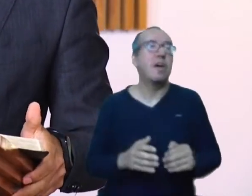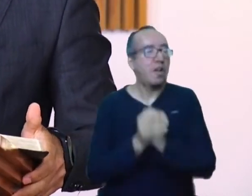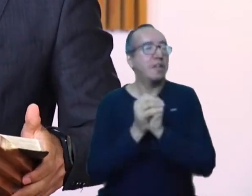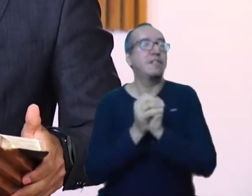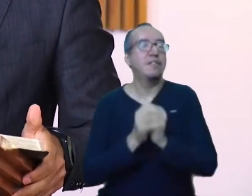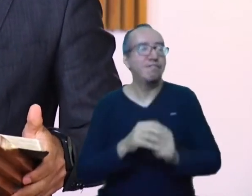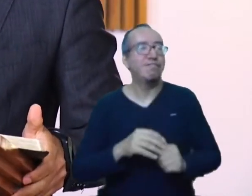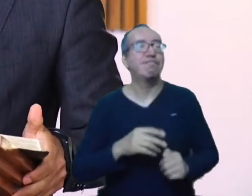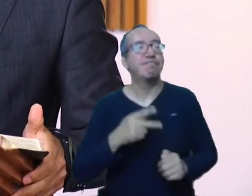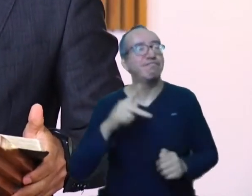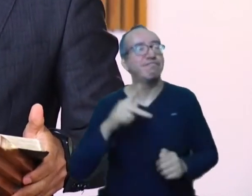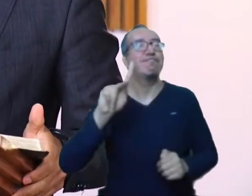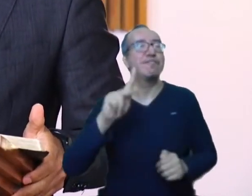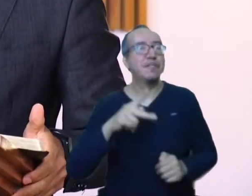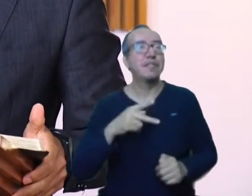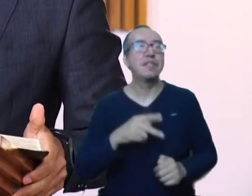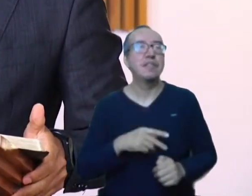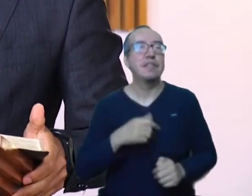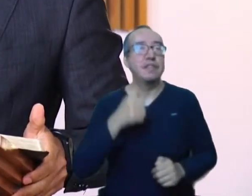na missão.